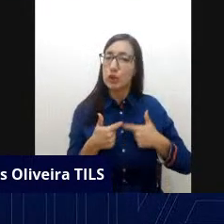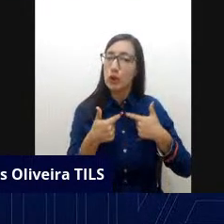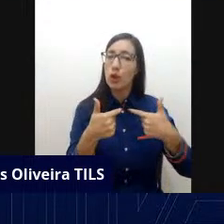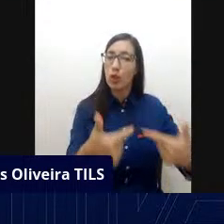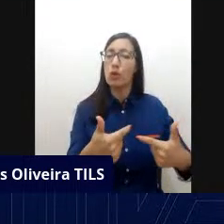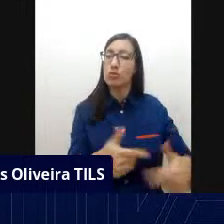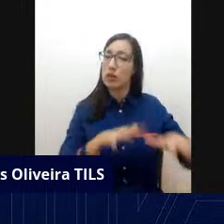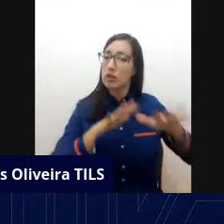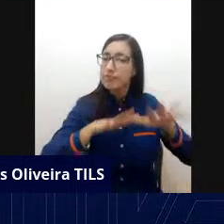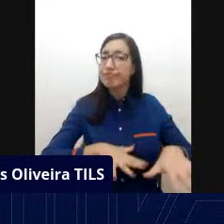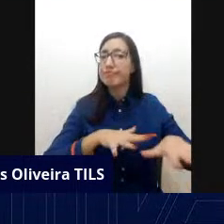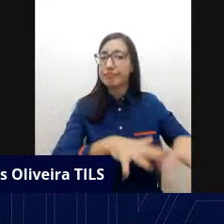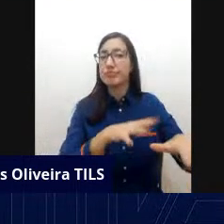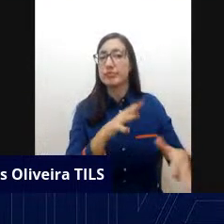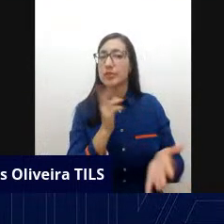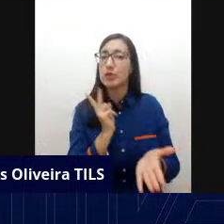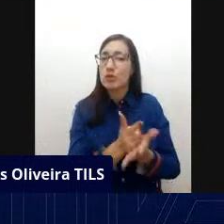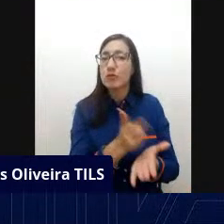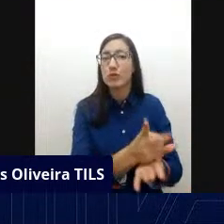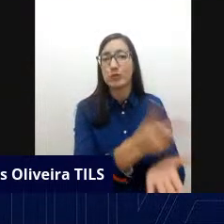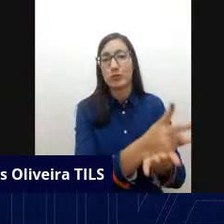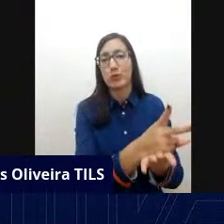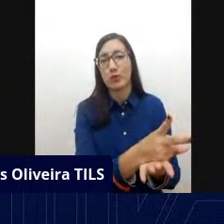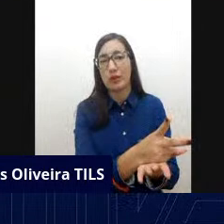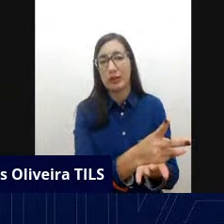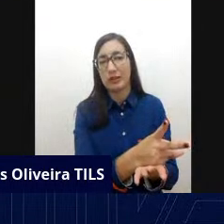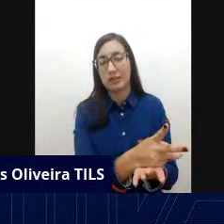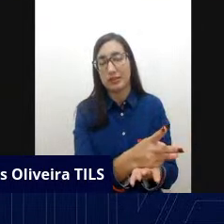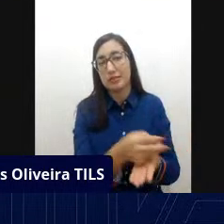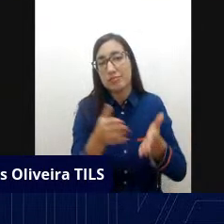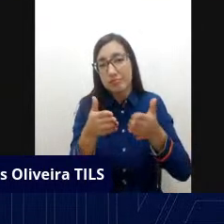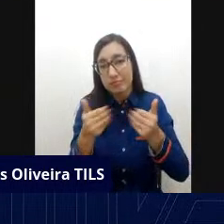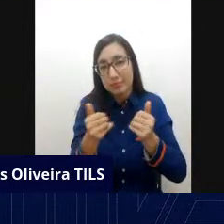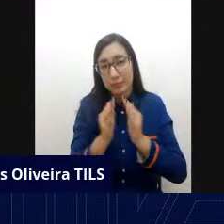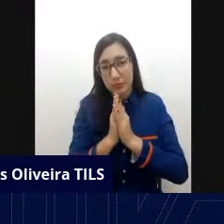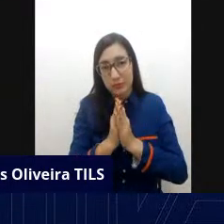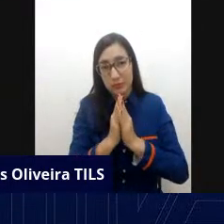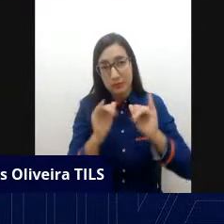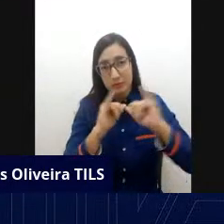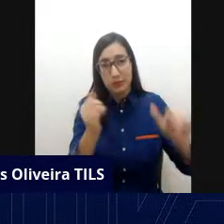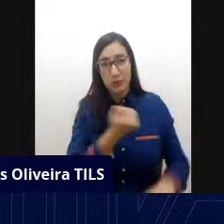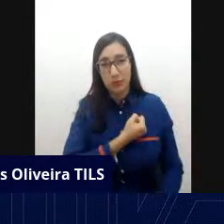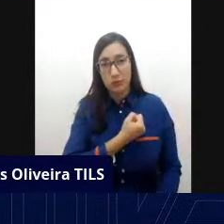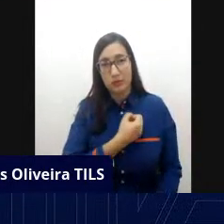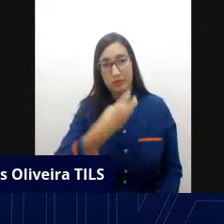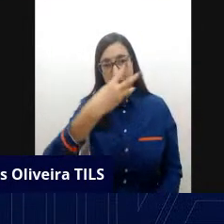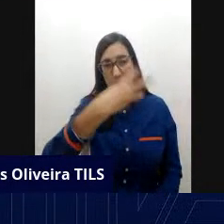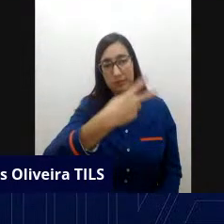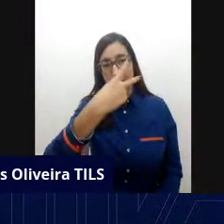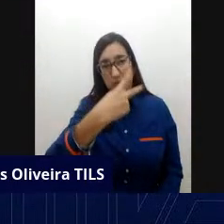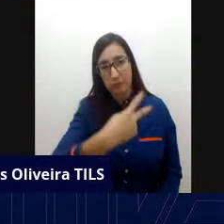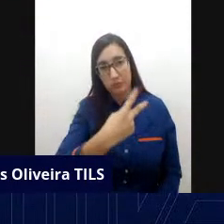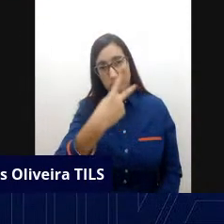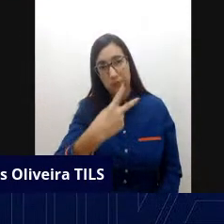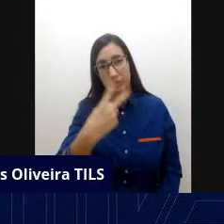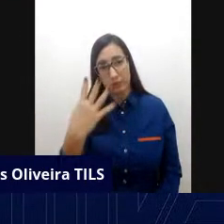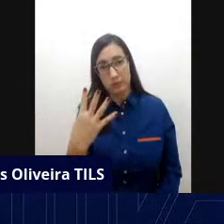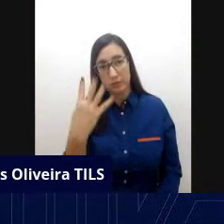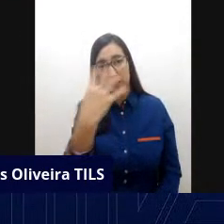permite também divulgar o número do sindicato, né? Que é o 3224-4479.